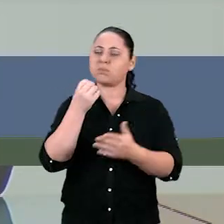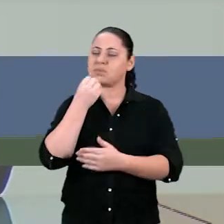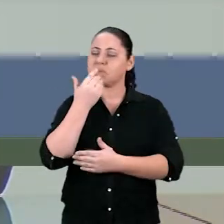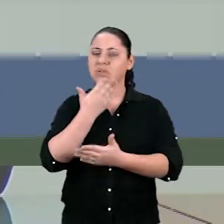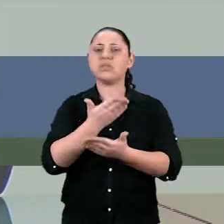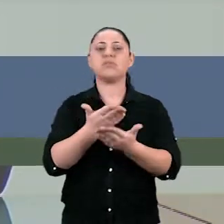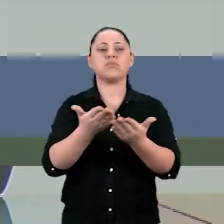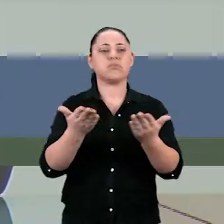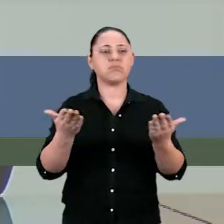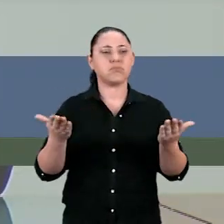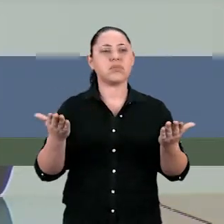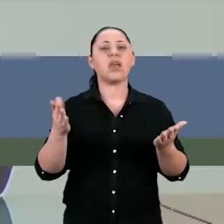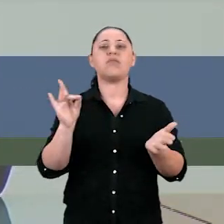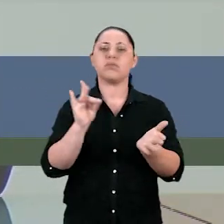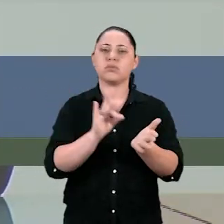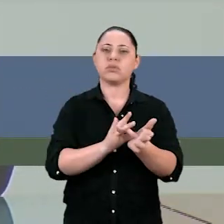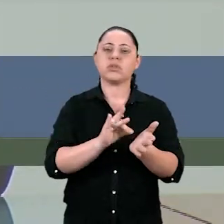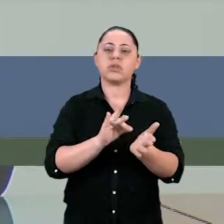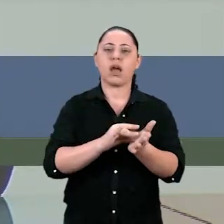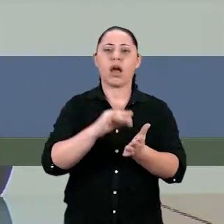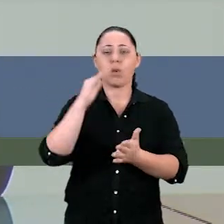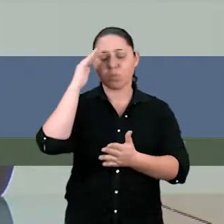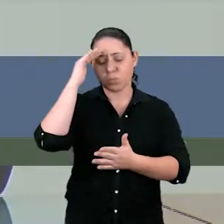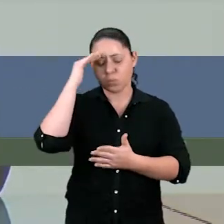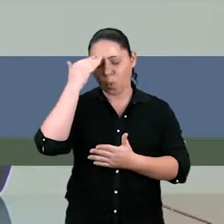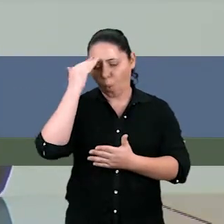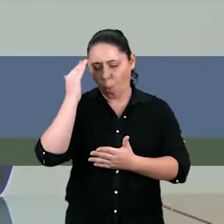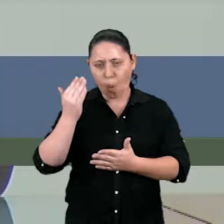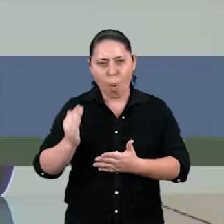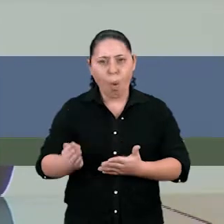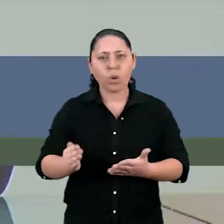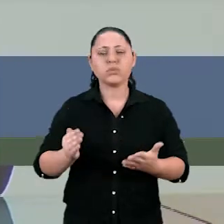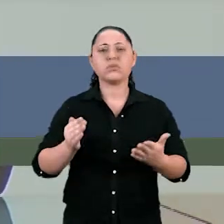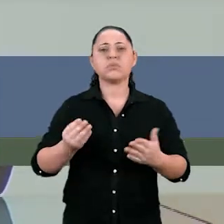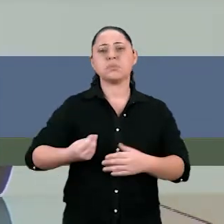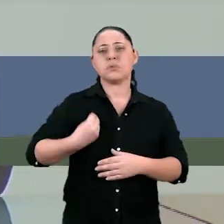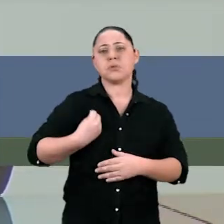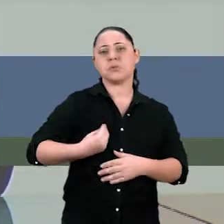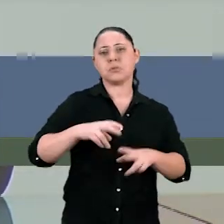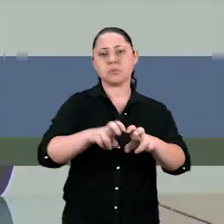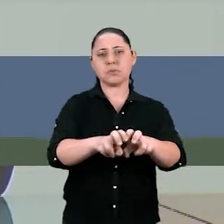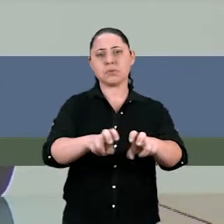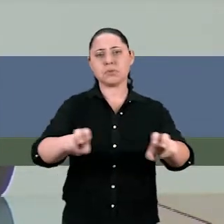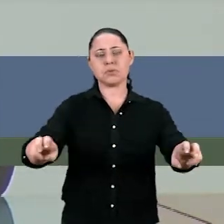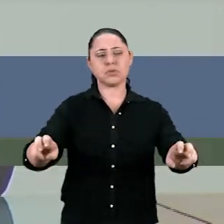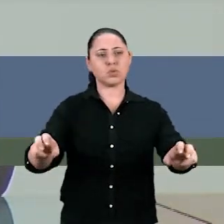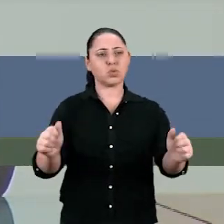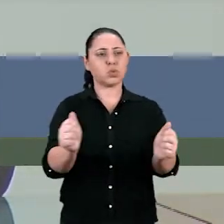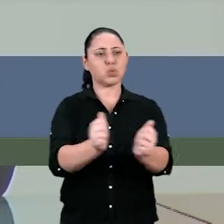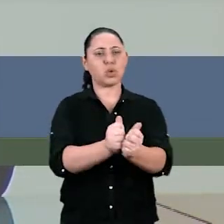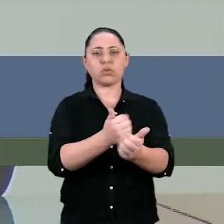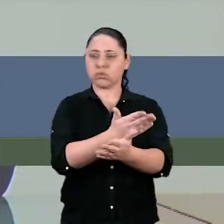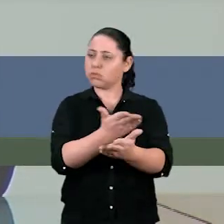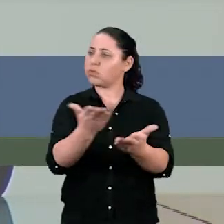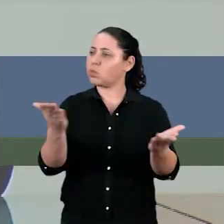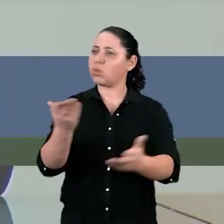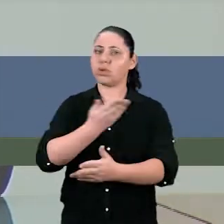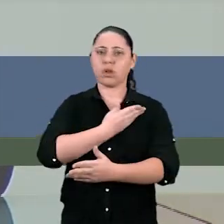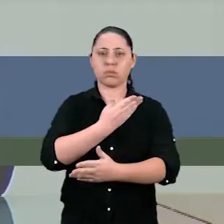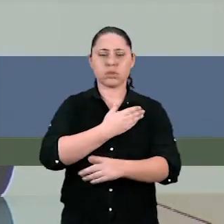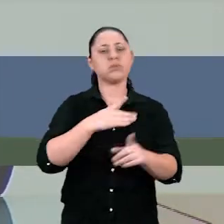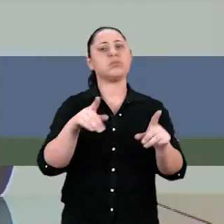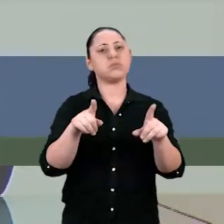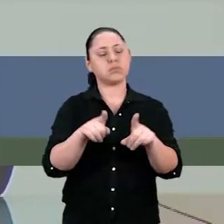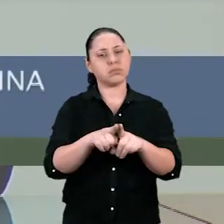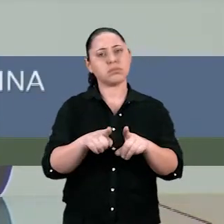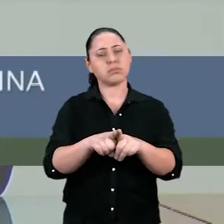fato, comprova isso. Para mim é uma honra, então, participar de uma mesa com Sua Excelência, na pessoa de quem cumprimento todos os demais colegas